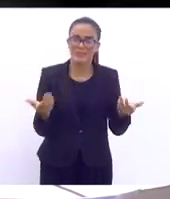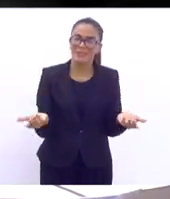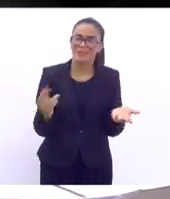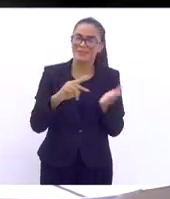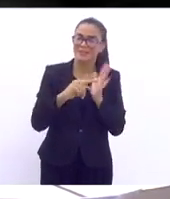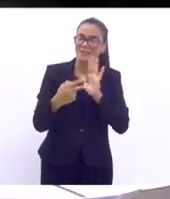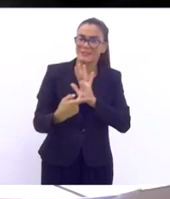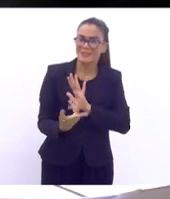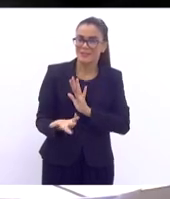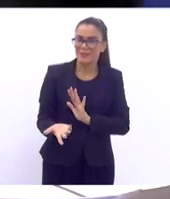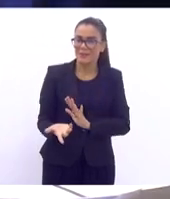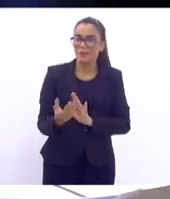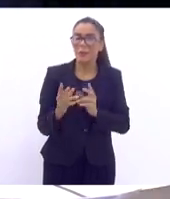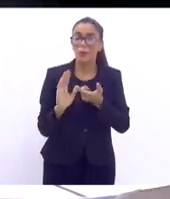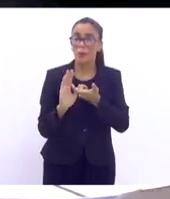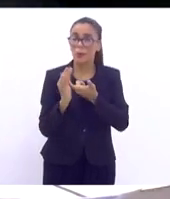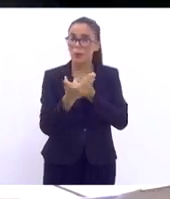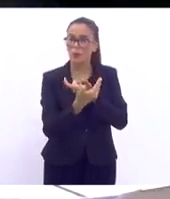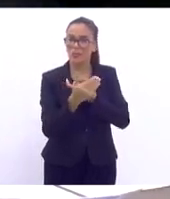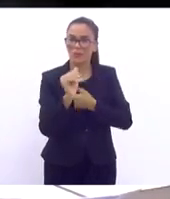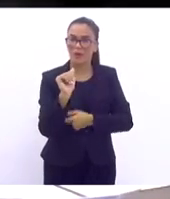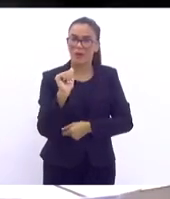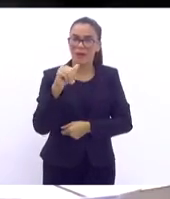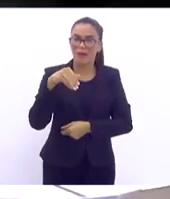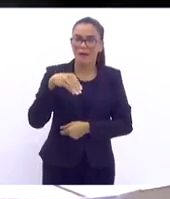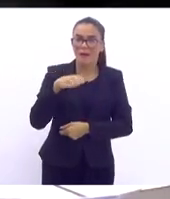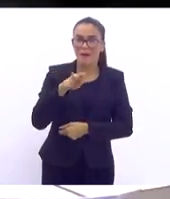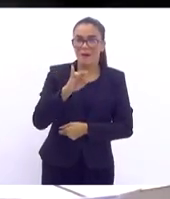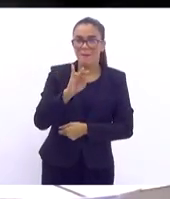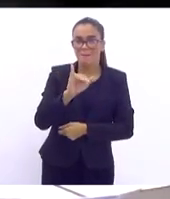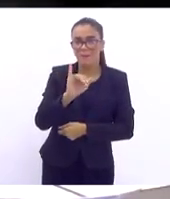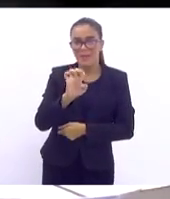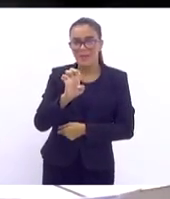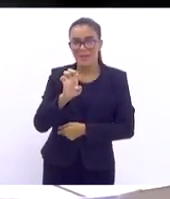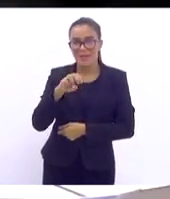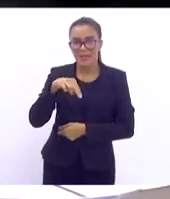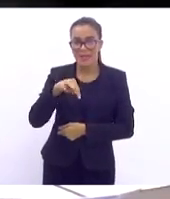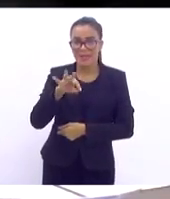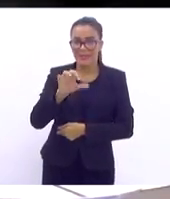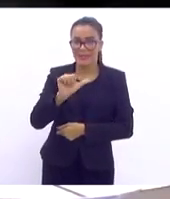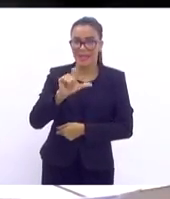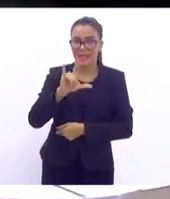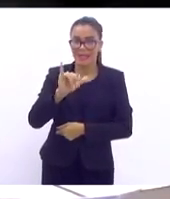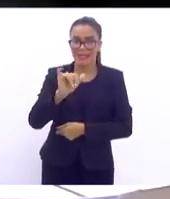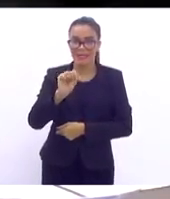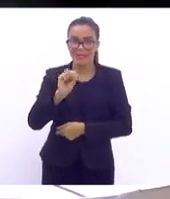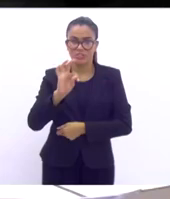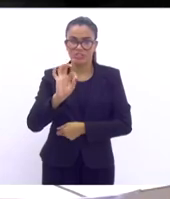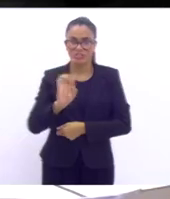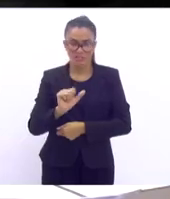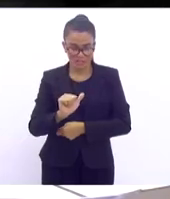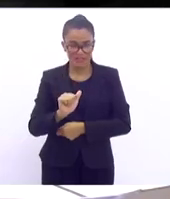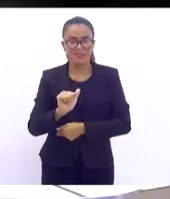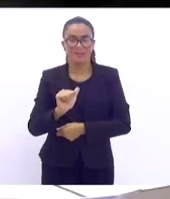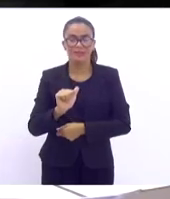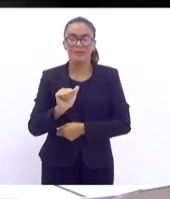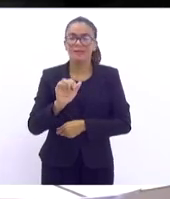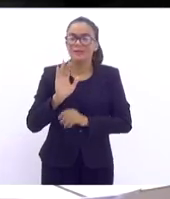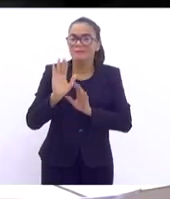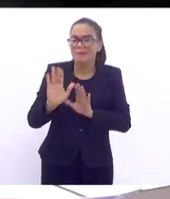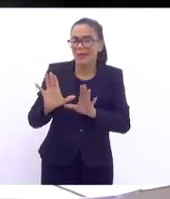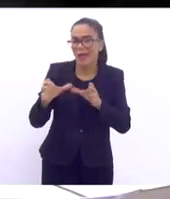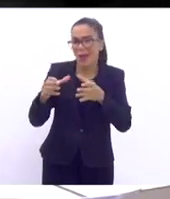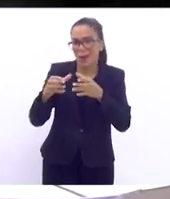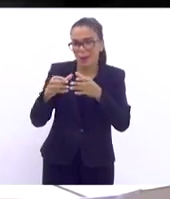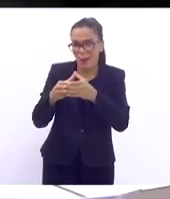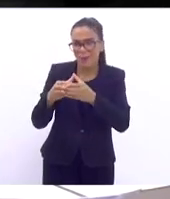o termo ambientalista só para dar um exemplo alguém vai dizer não isso é idêntico a comissão de Meio Ambiente mas enquanto a